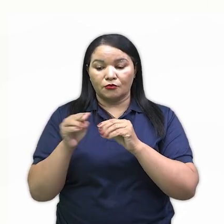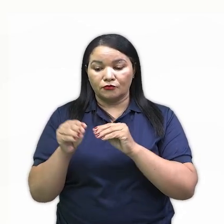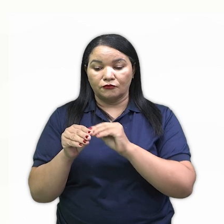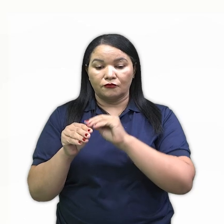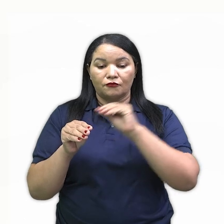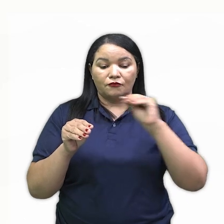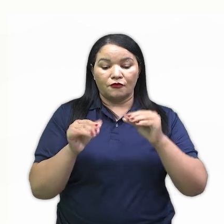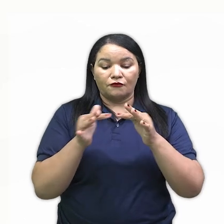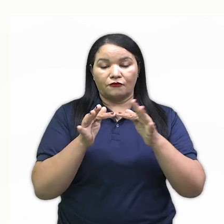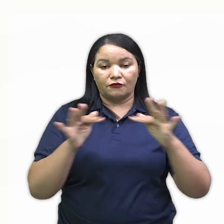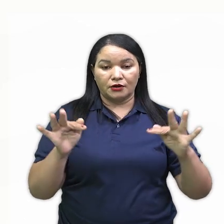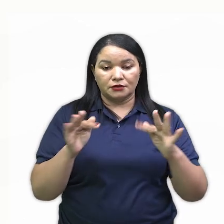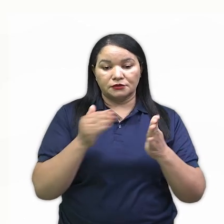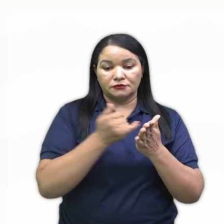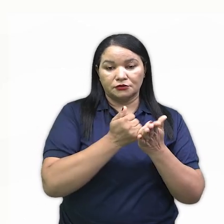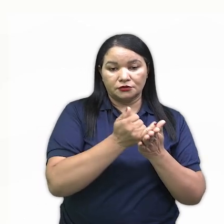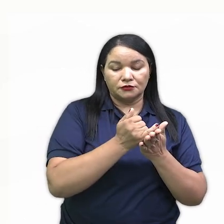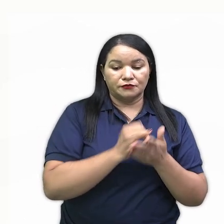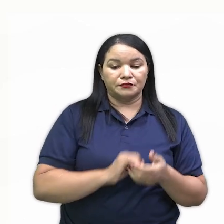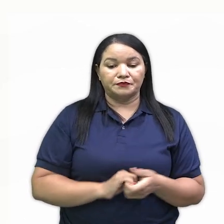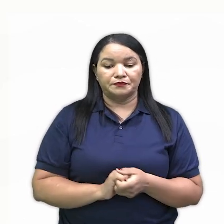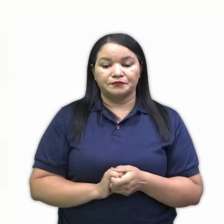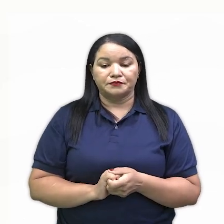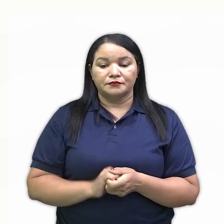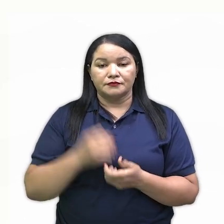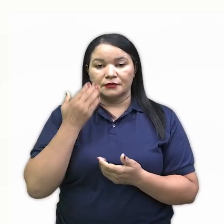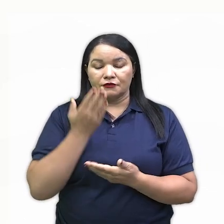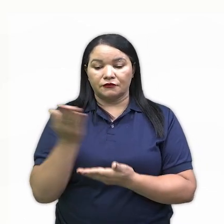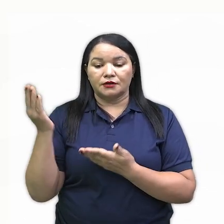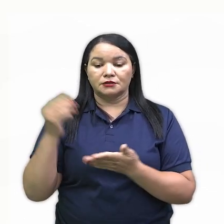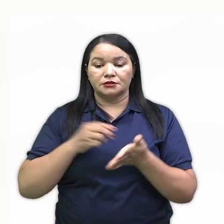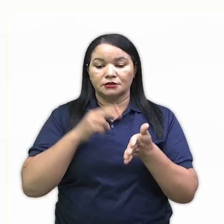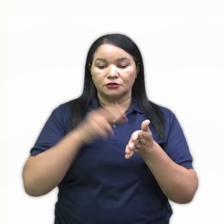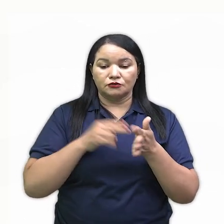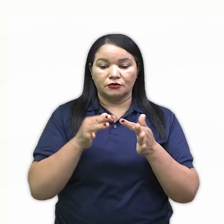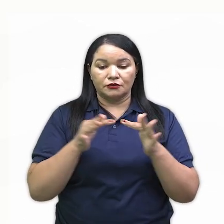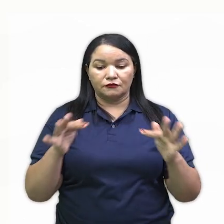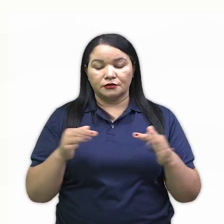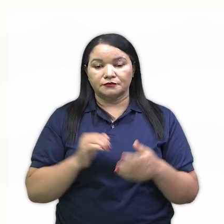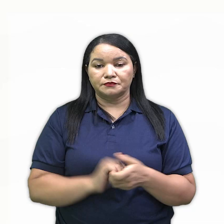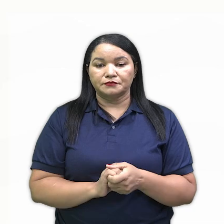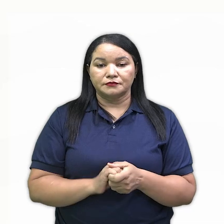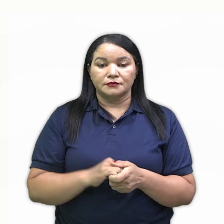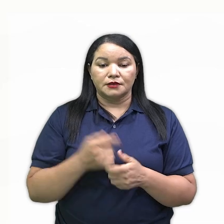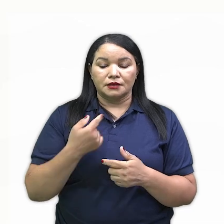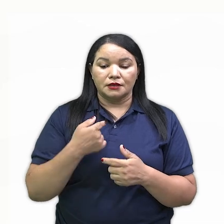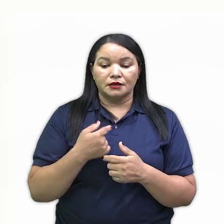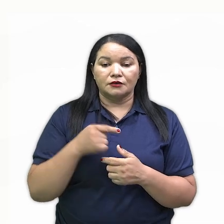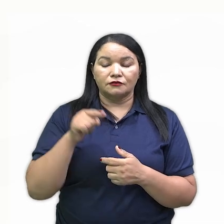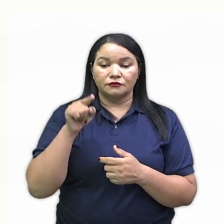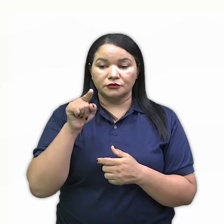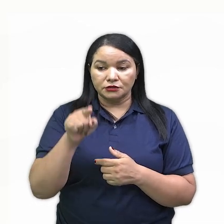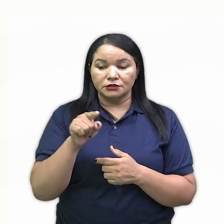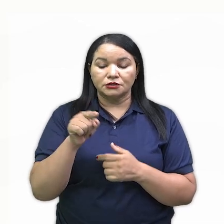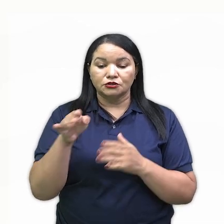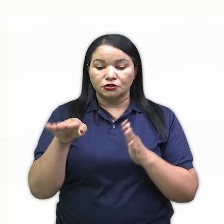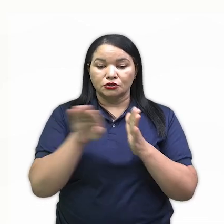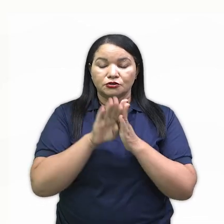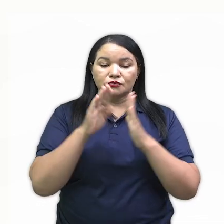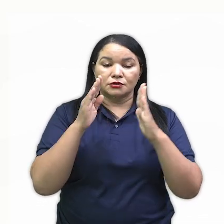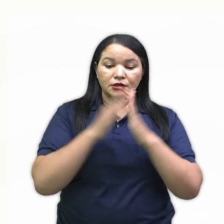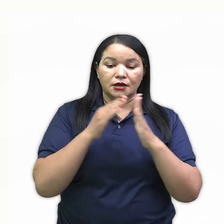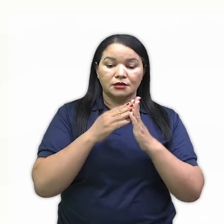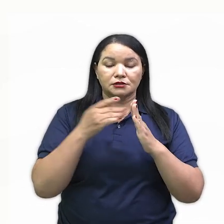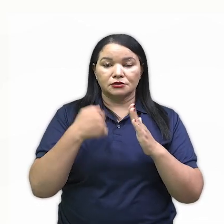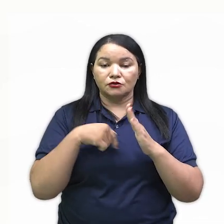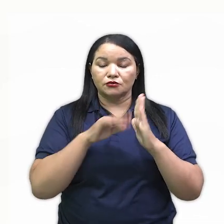frase, ó. Was I sleeping when you got home? Eu estava dormindo quando você chegou em casa. Olha só,